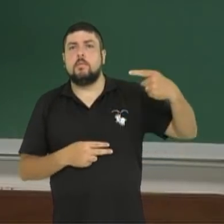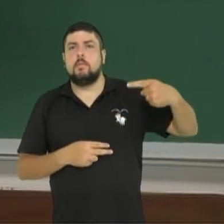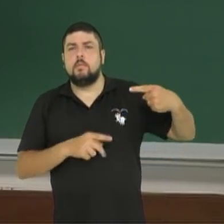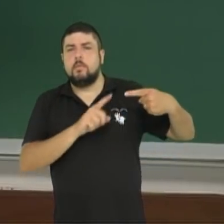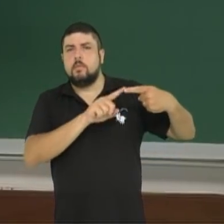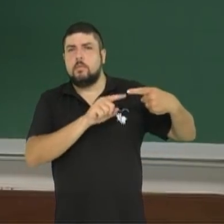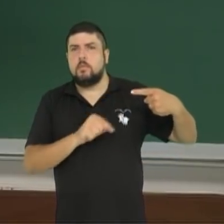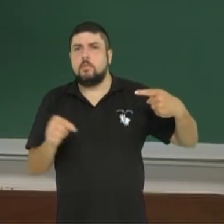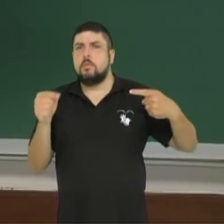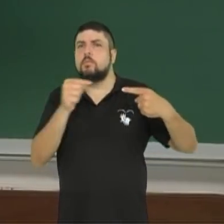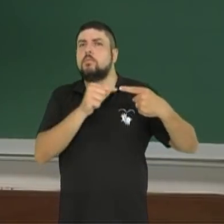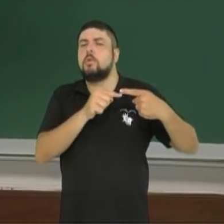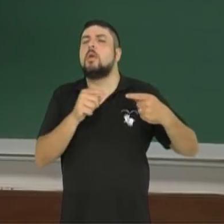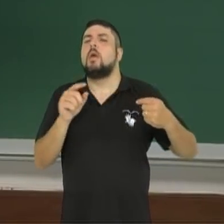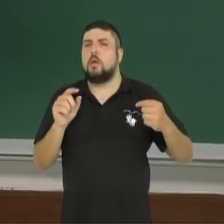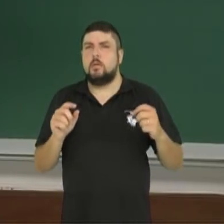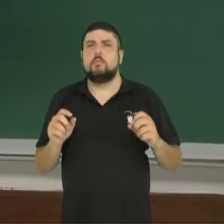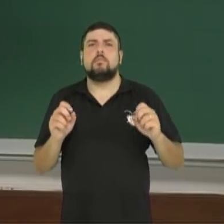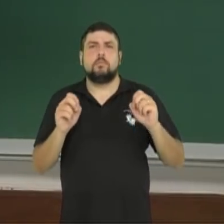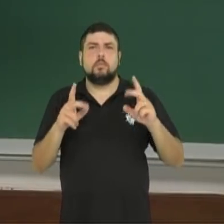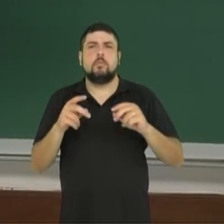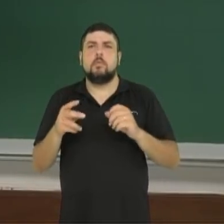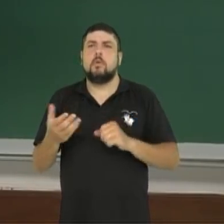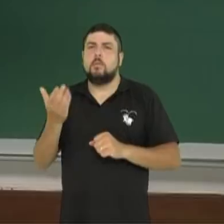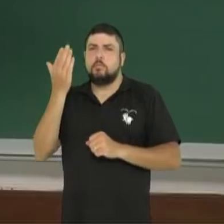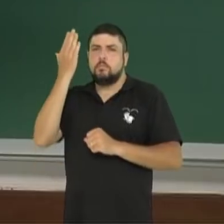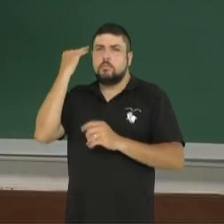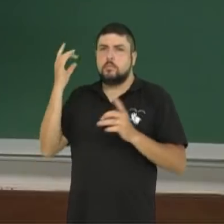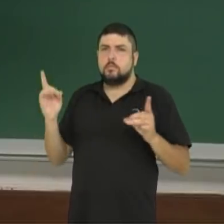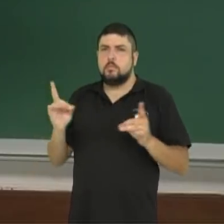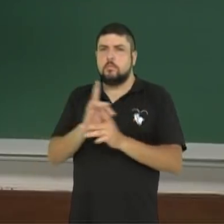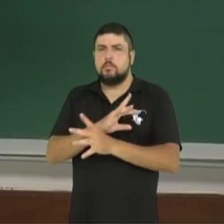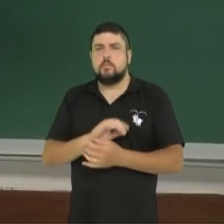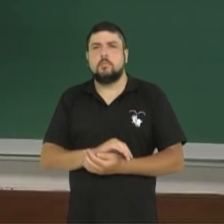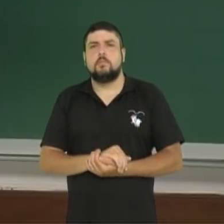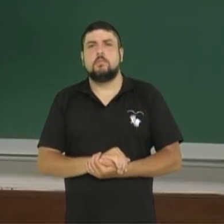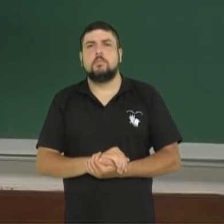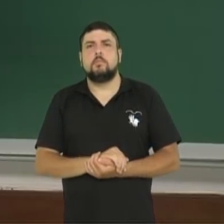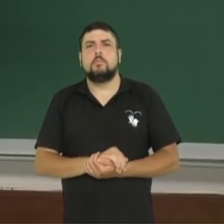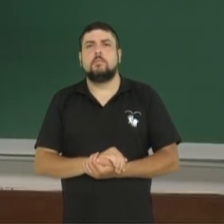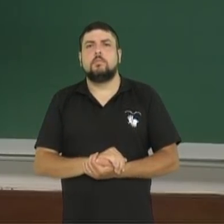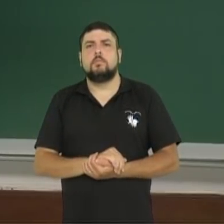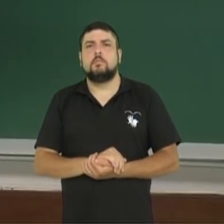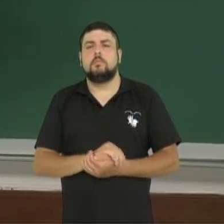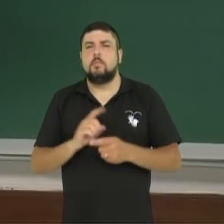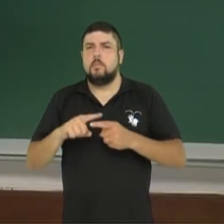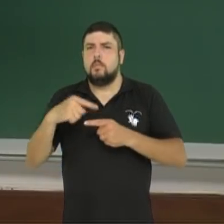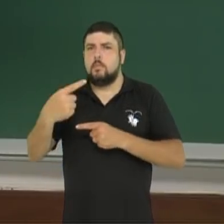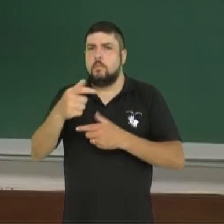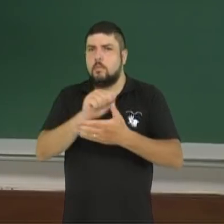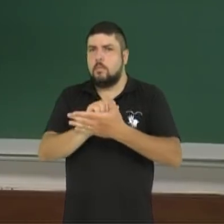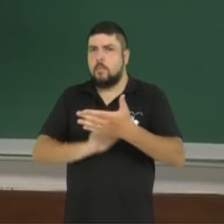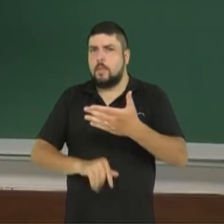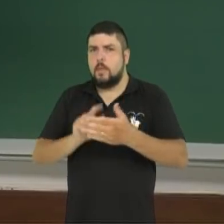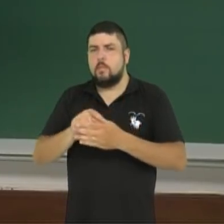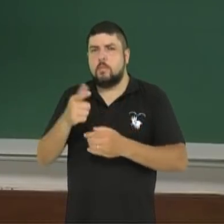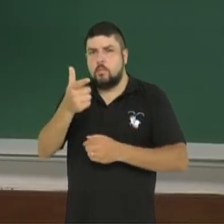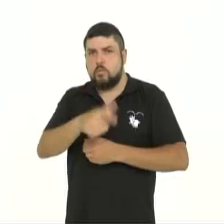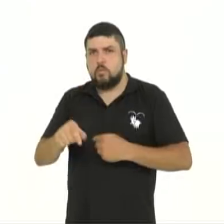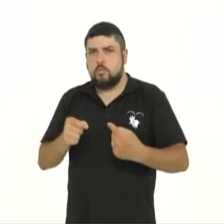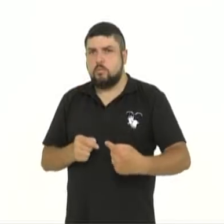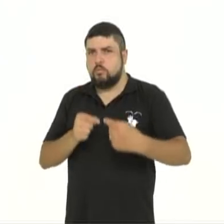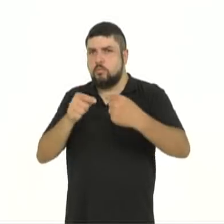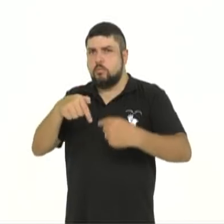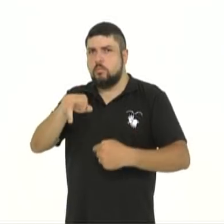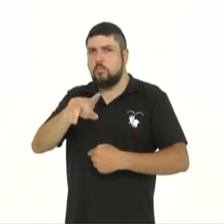se referindo a eles, ali, né, no pretérito perfeito, ok? Então, a gente tem aqui para o outro exercício, outro quiz, né? A gente tem o seguinte: